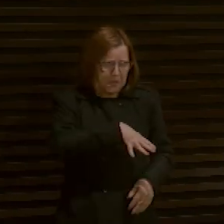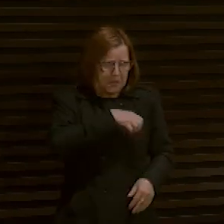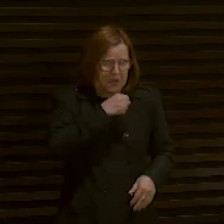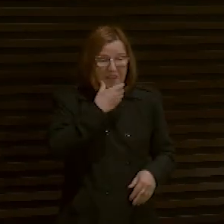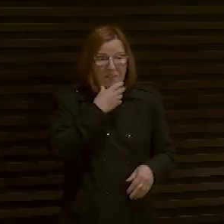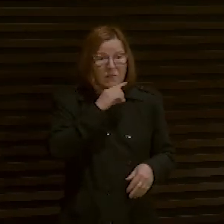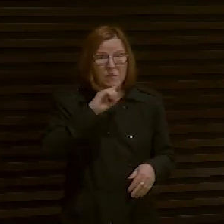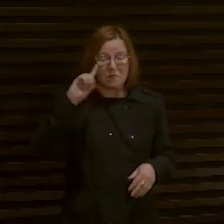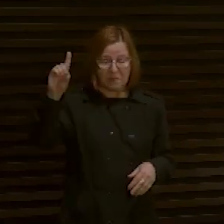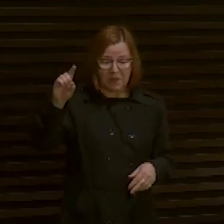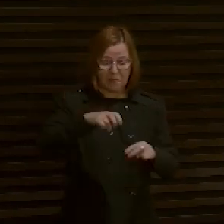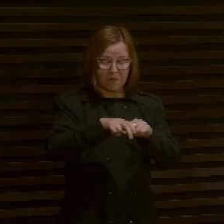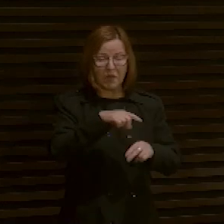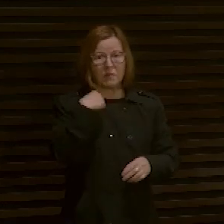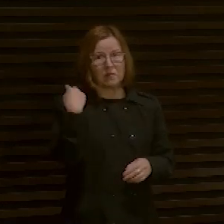nossos pecados.